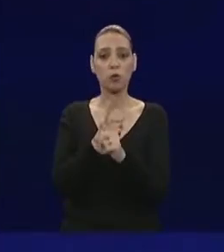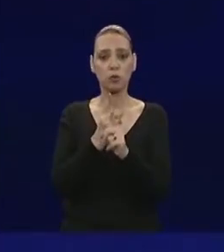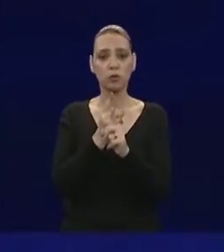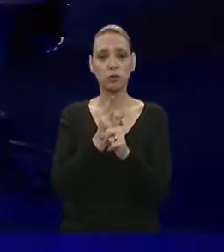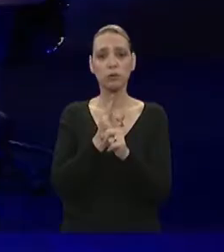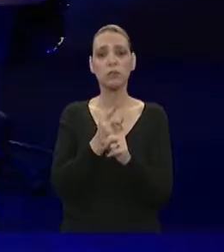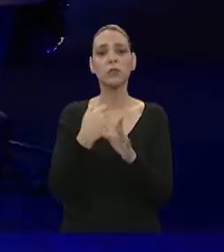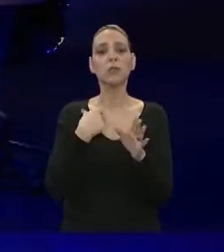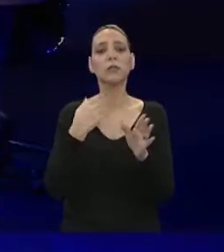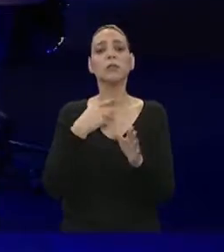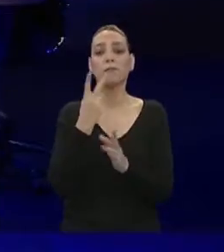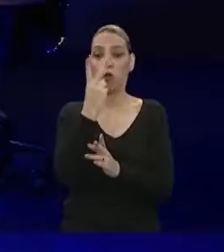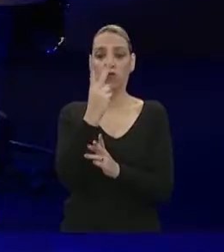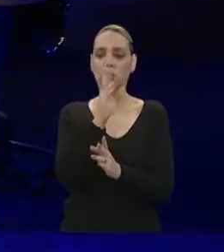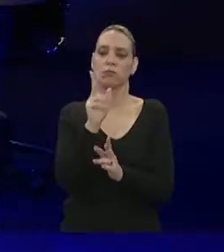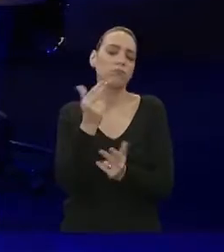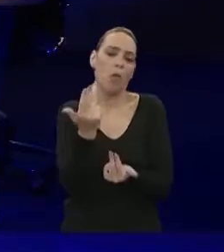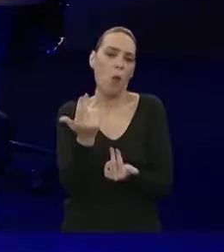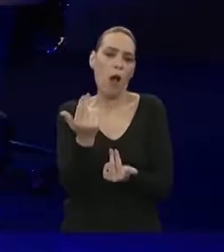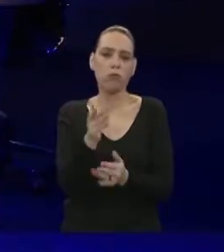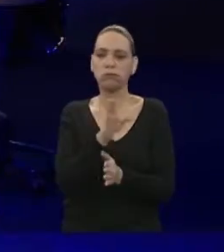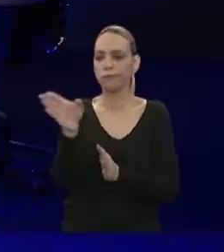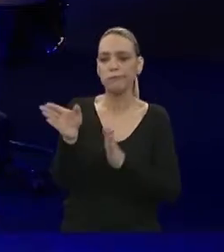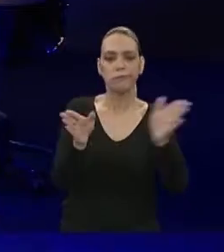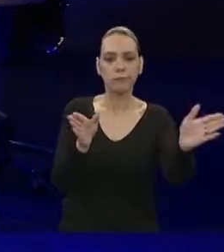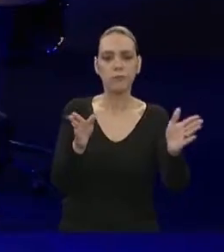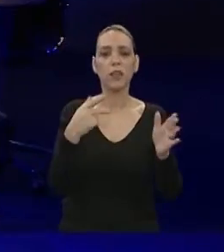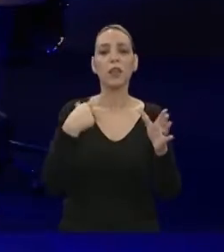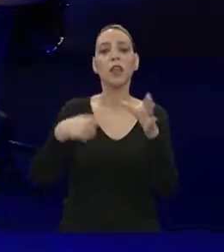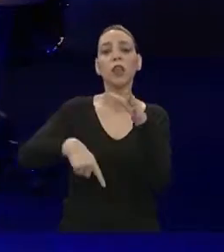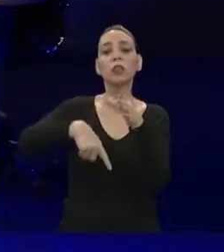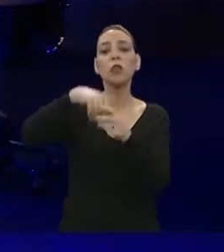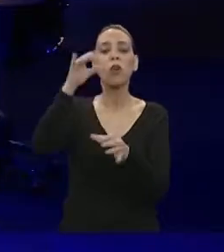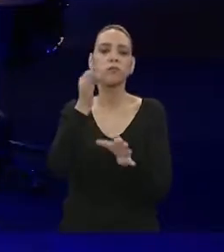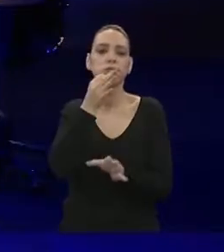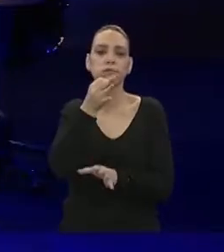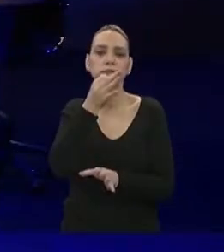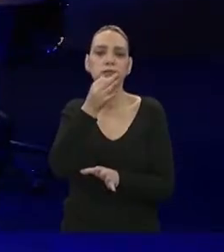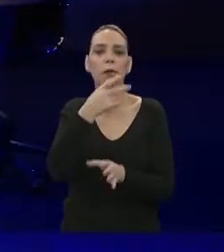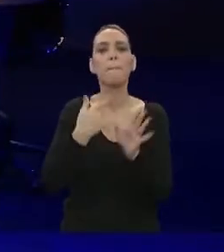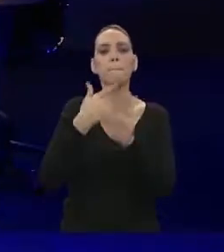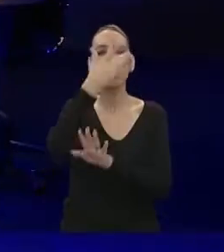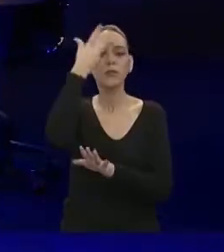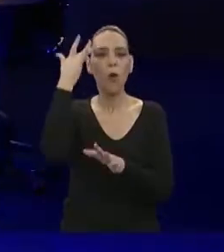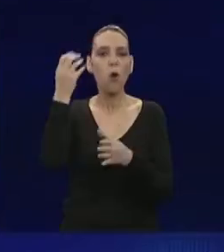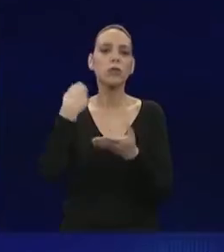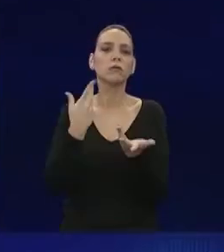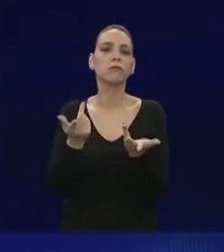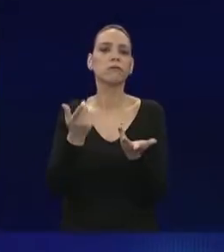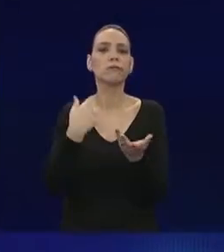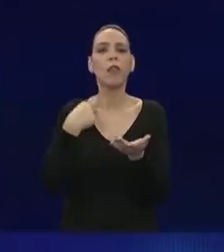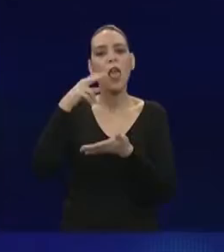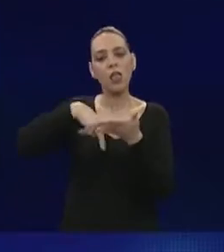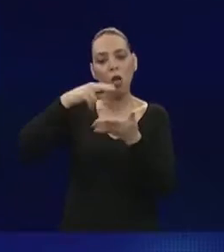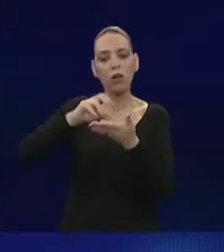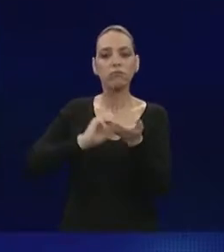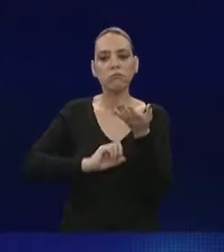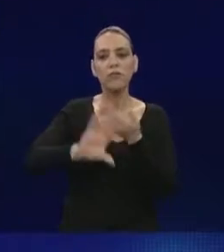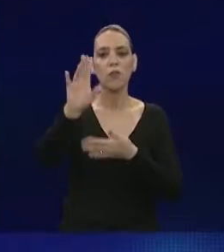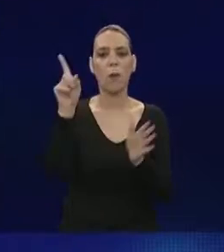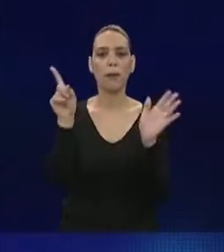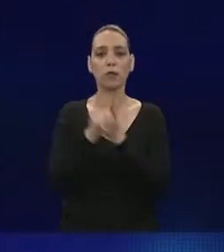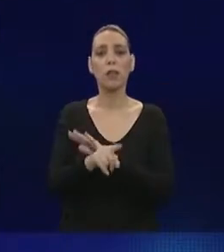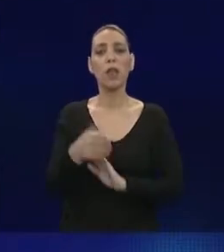forma aos 2 candidatos. Eu lembro que ela foi escolhida aqui entre sugestões enviadas pelos leitores do Metro Jornal e eles pedem uma